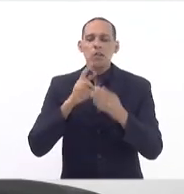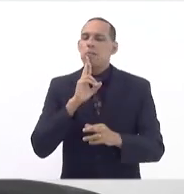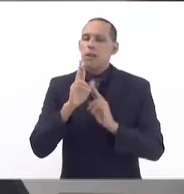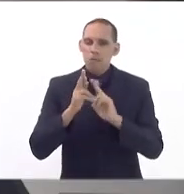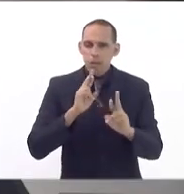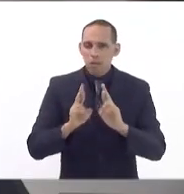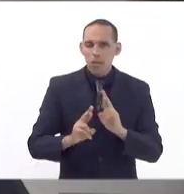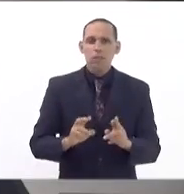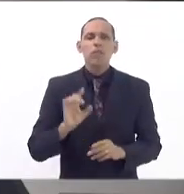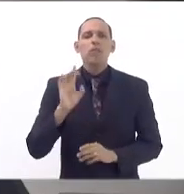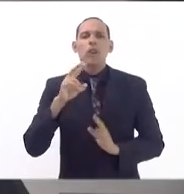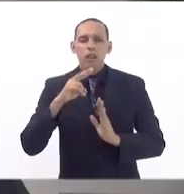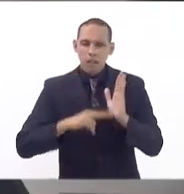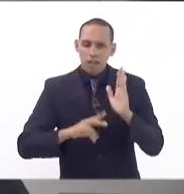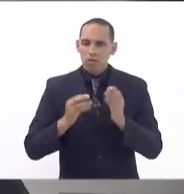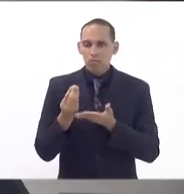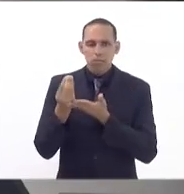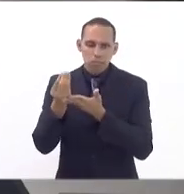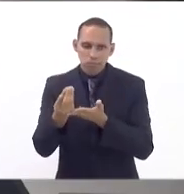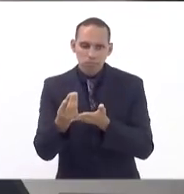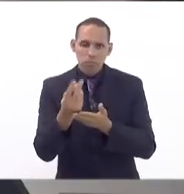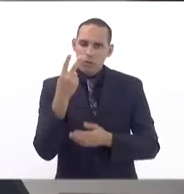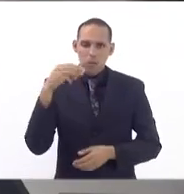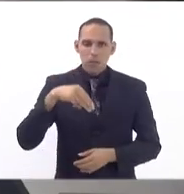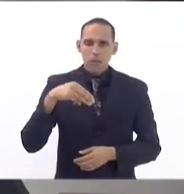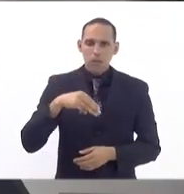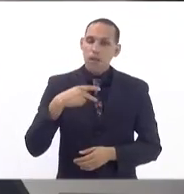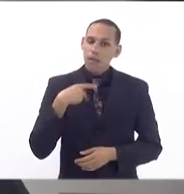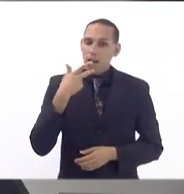responder você entrega o senhor